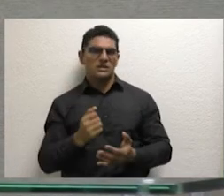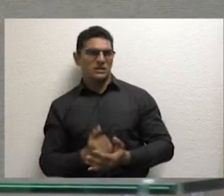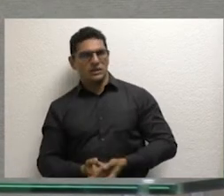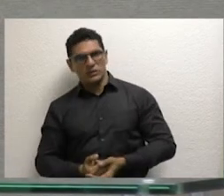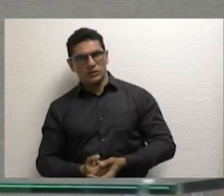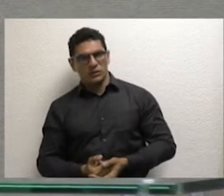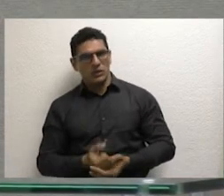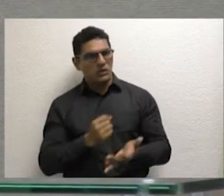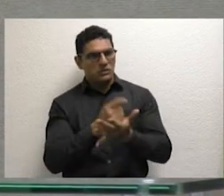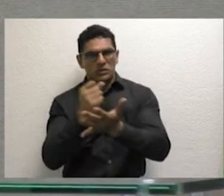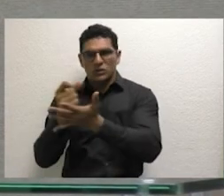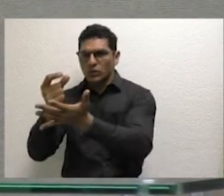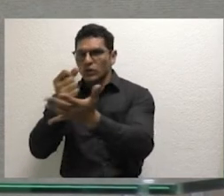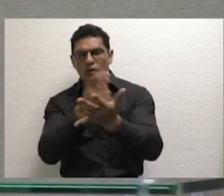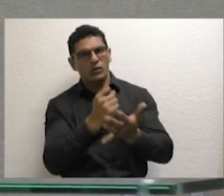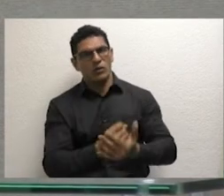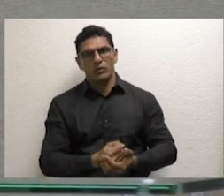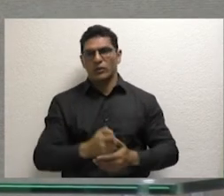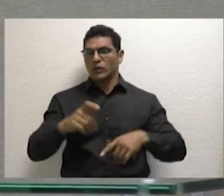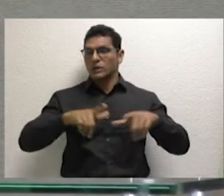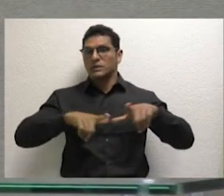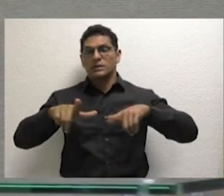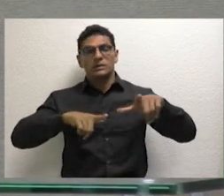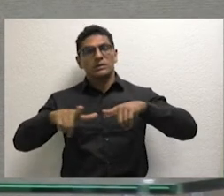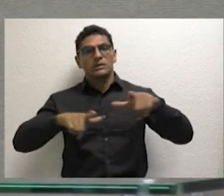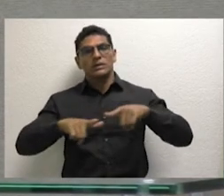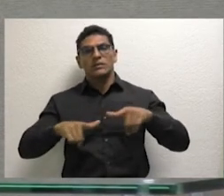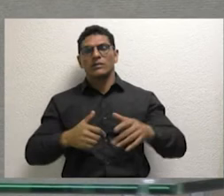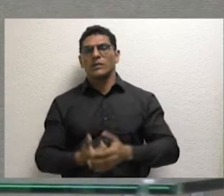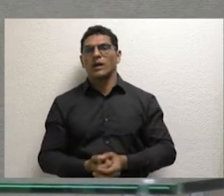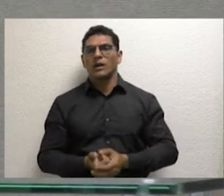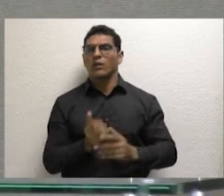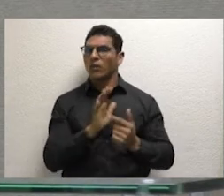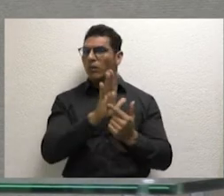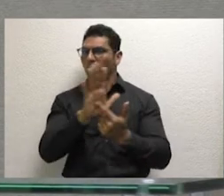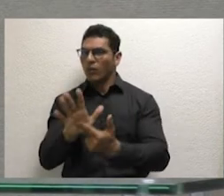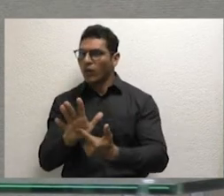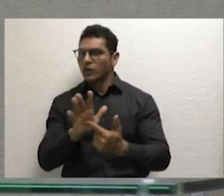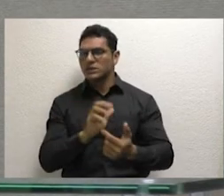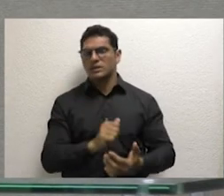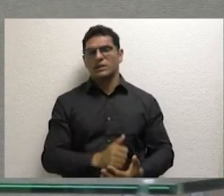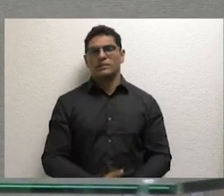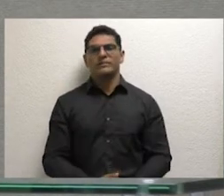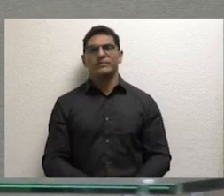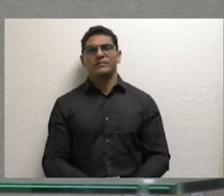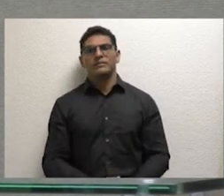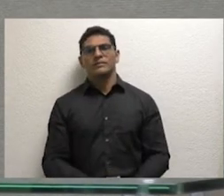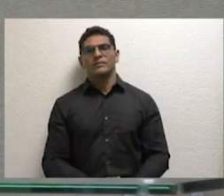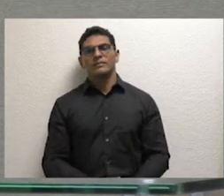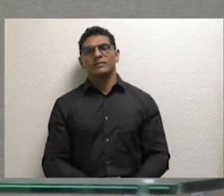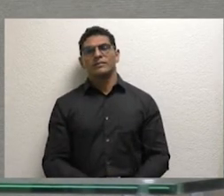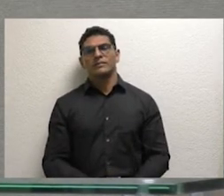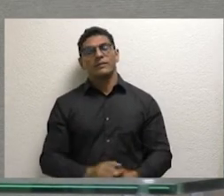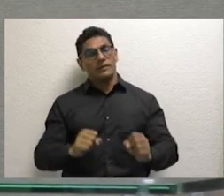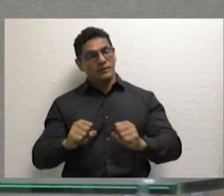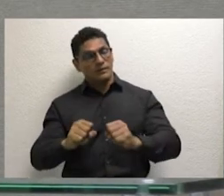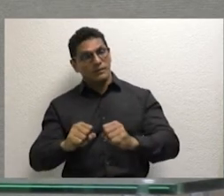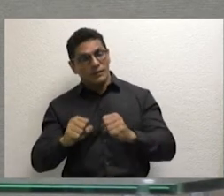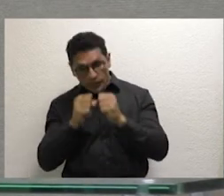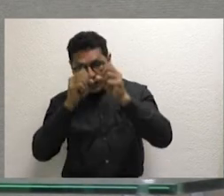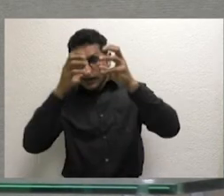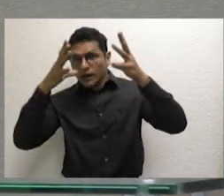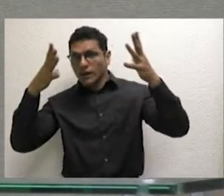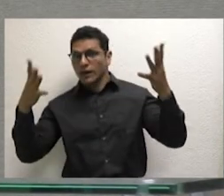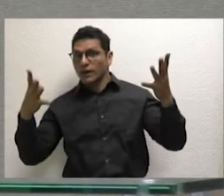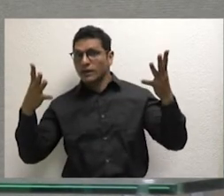esse trabalho vem e mostra isso de forma muito clara muito